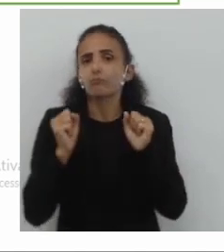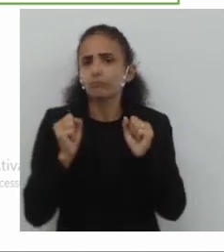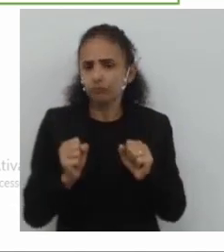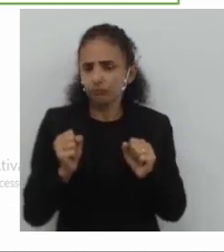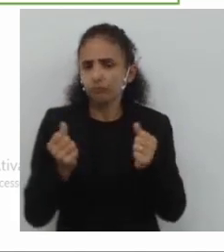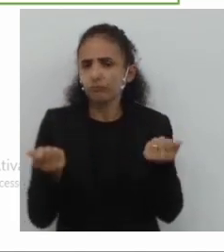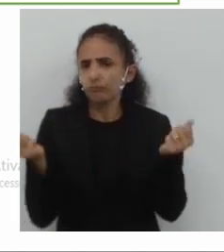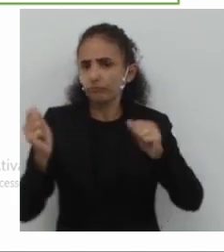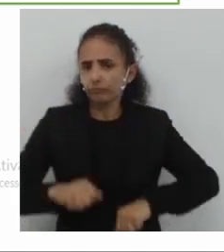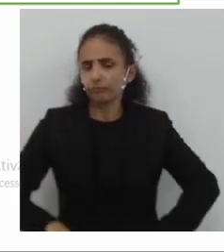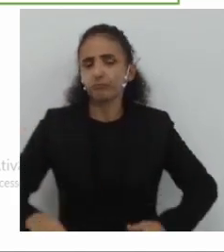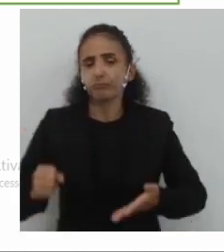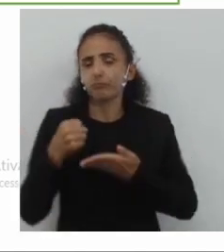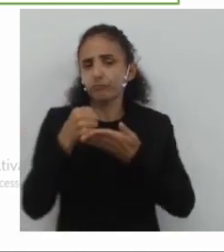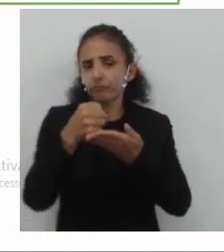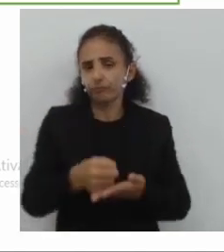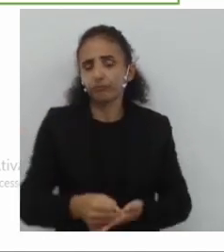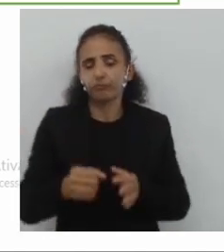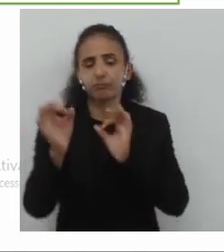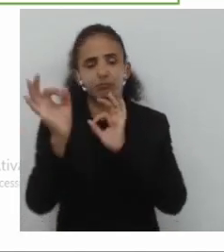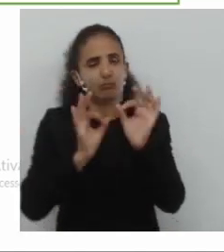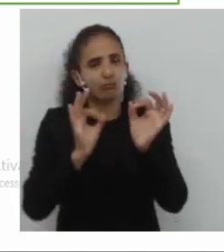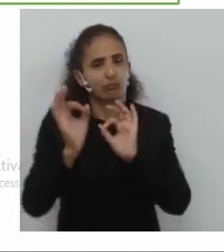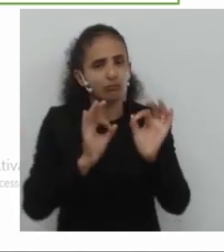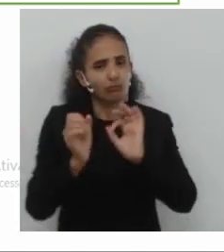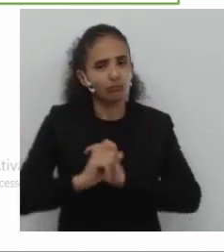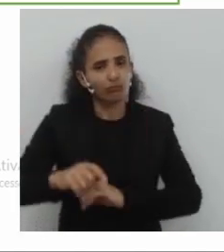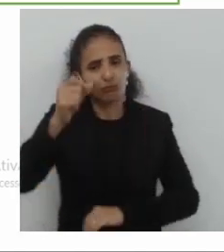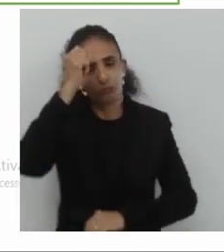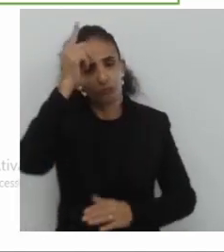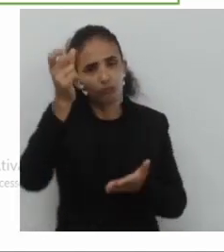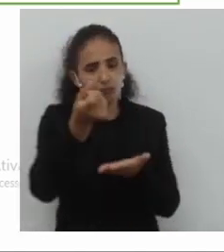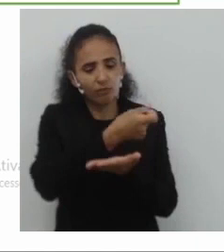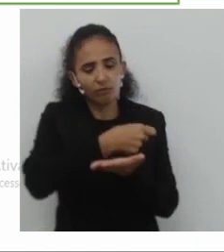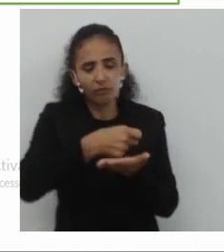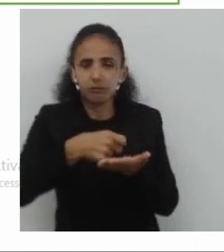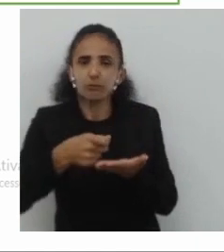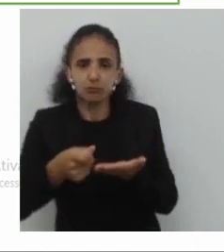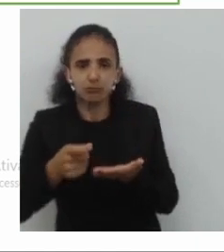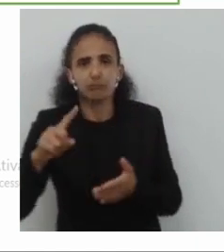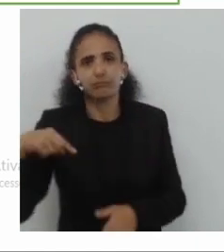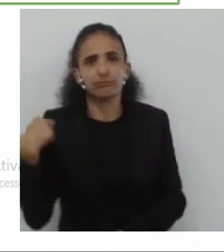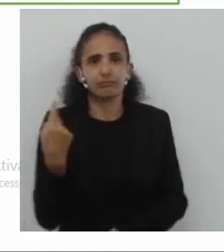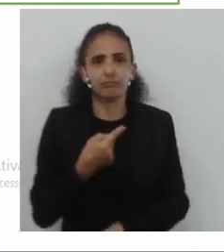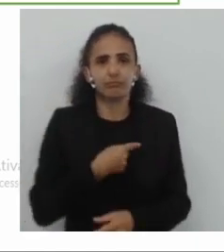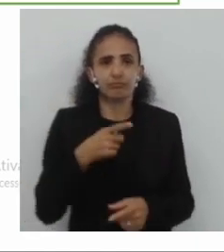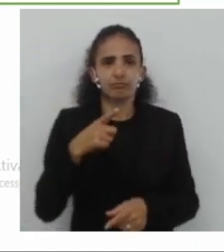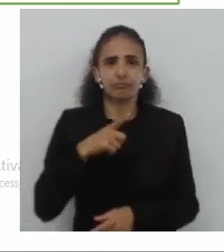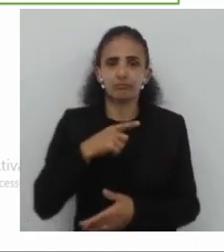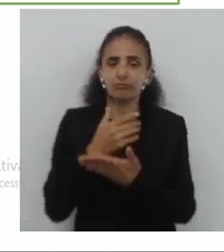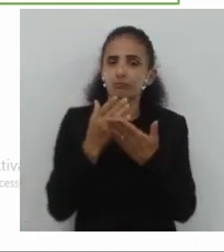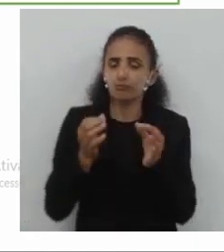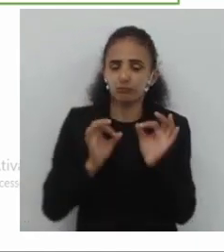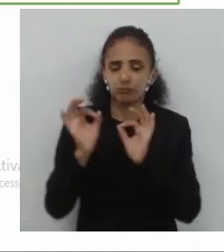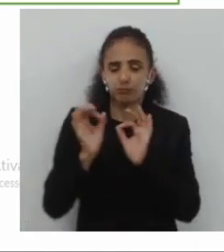ajudar vocês a esquematizar melhor as ideias centrais. Nós temos aqui, vejam só,